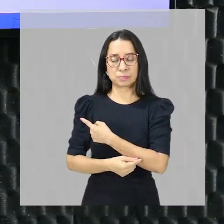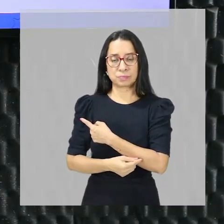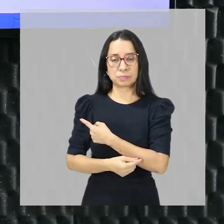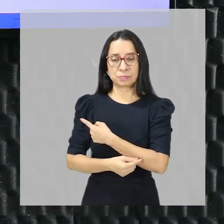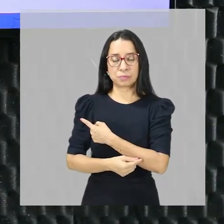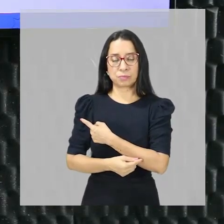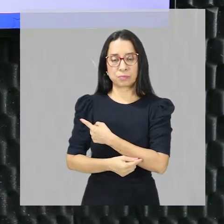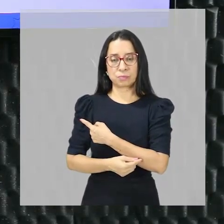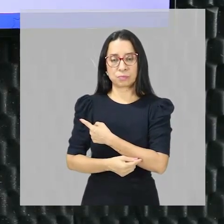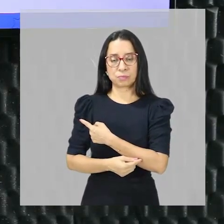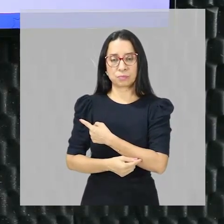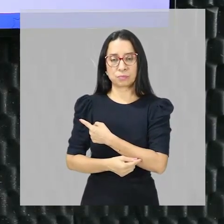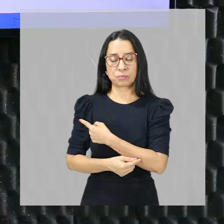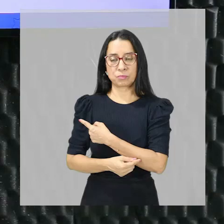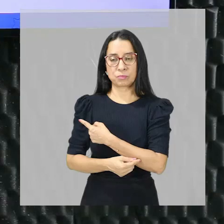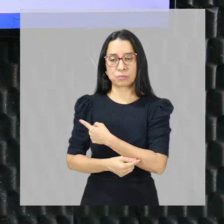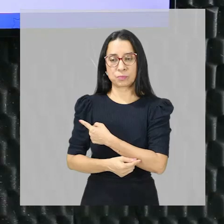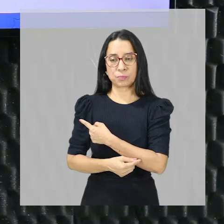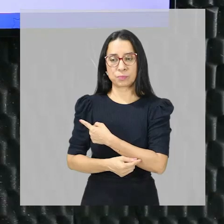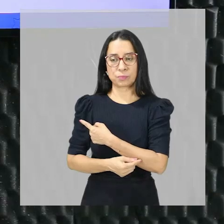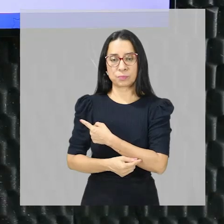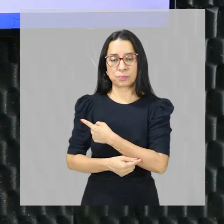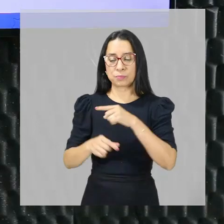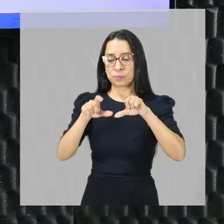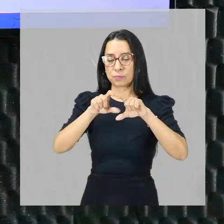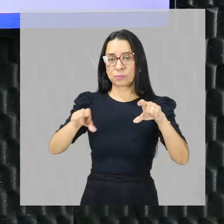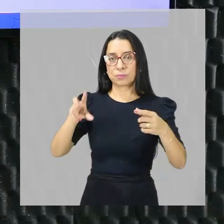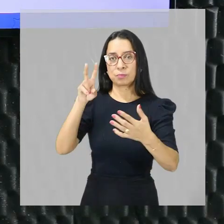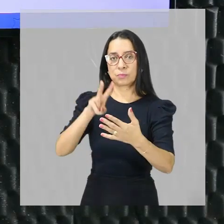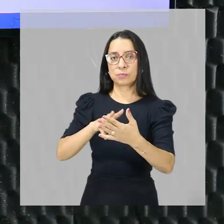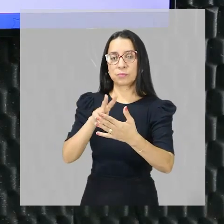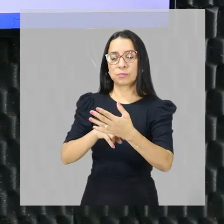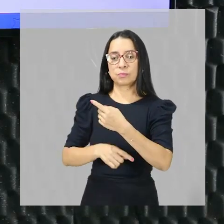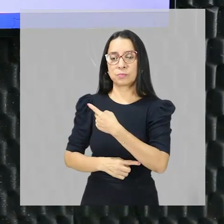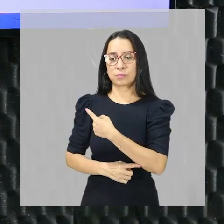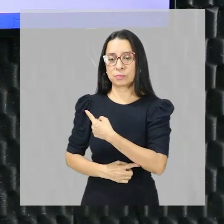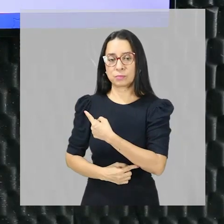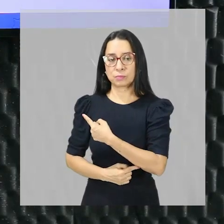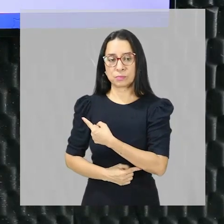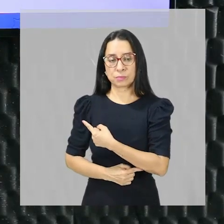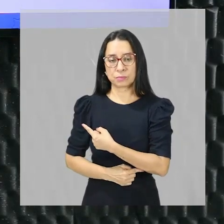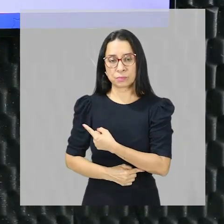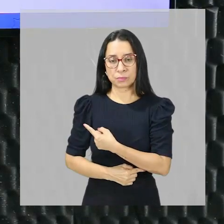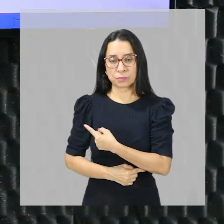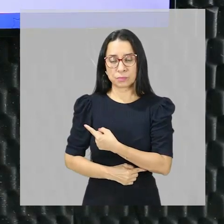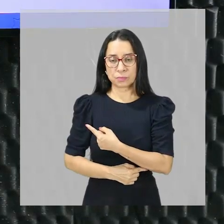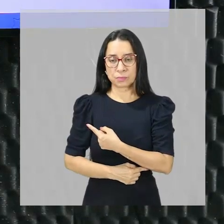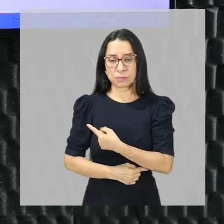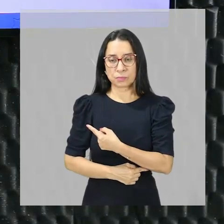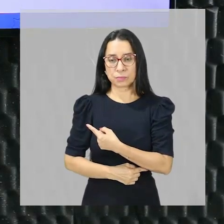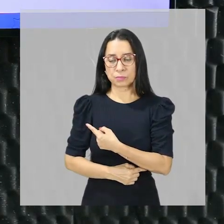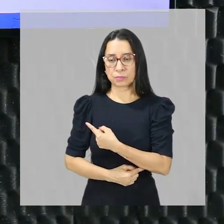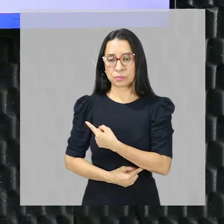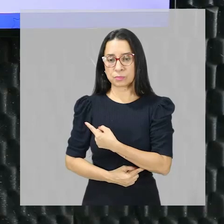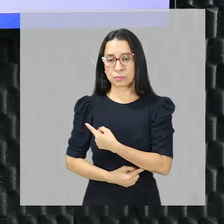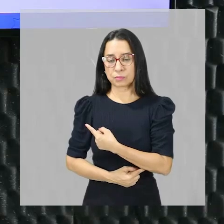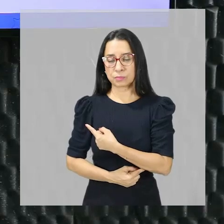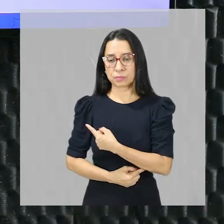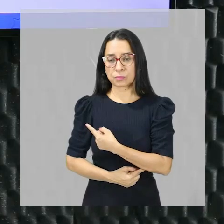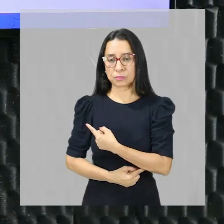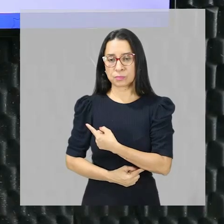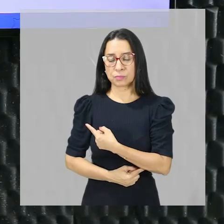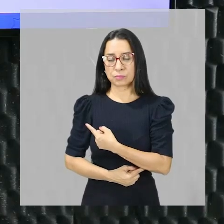ali nessas localidades. Seus habitantes precisam estar prontos para correr a qualquer hora. Eles fazem parte